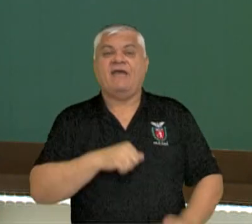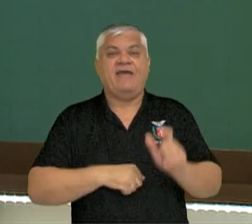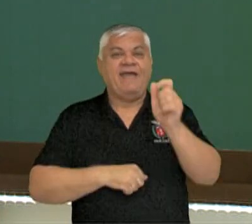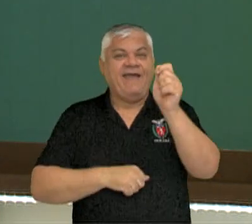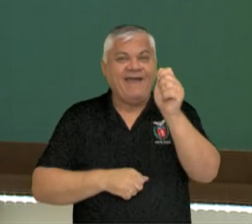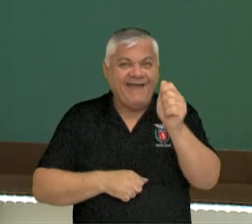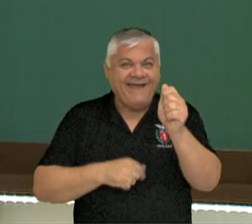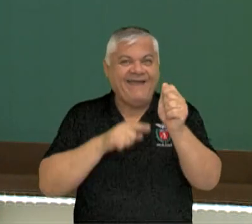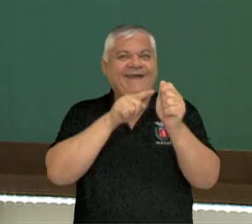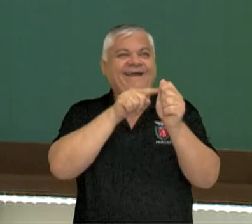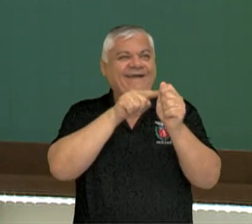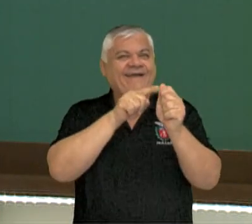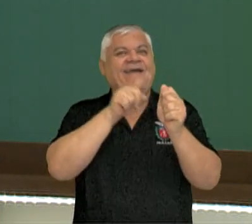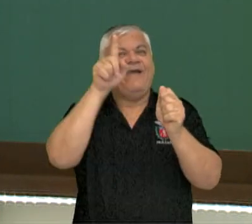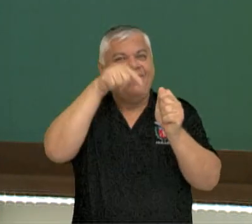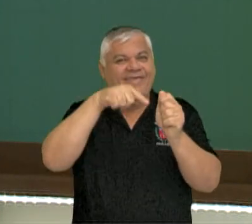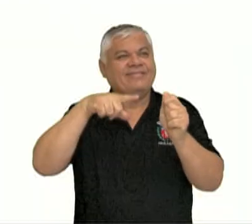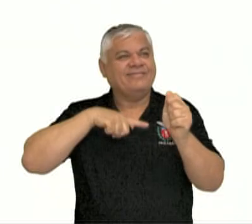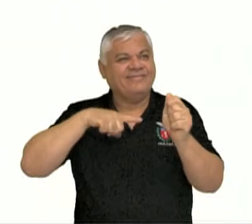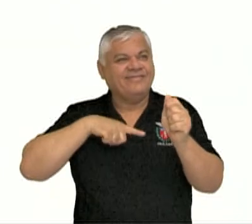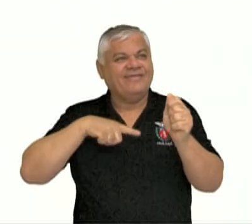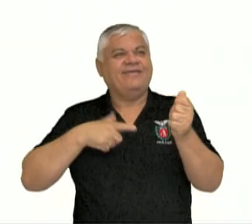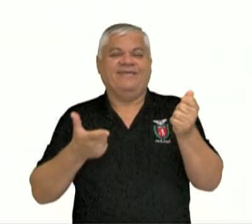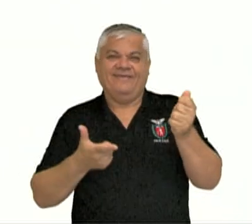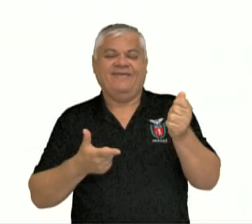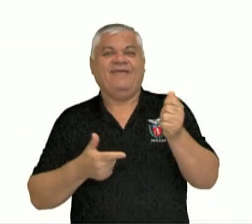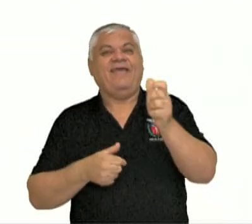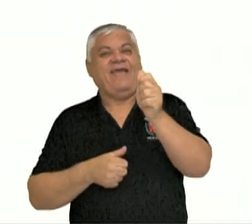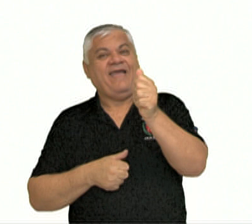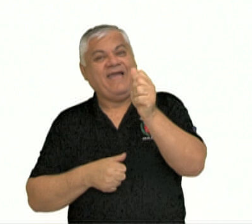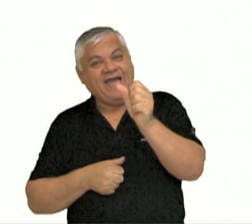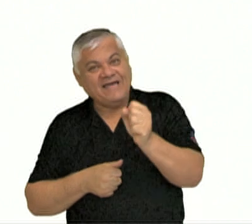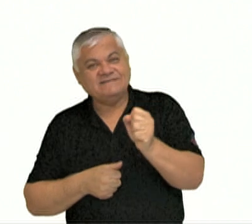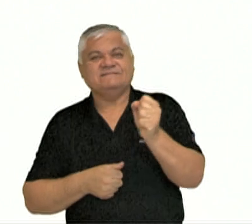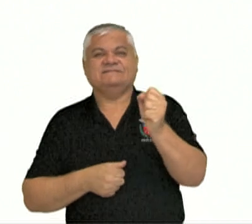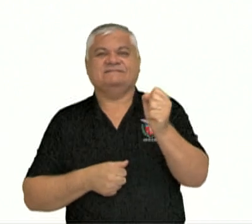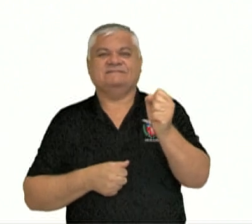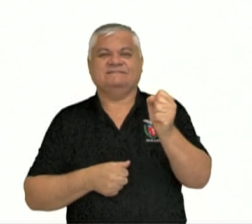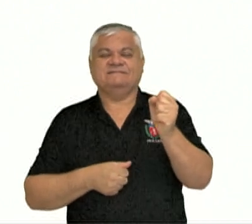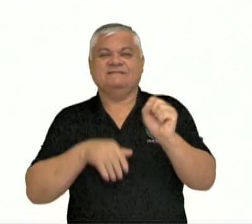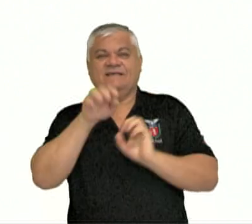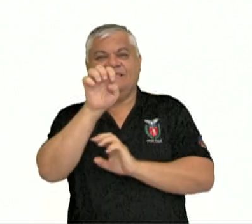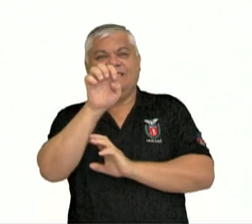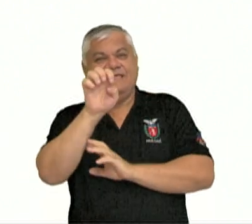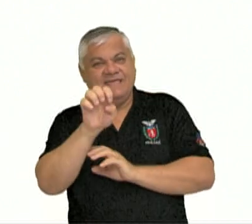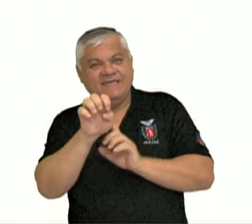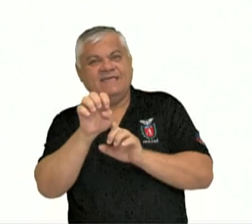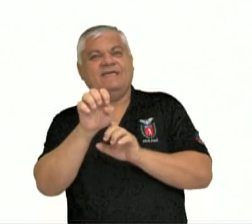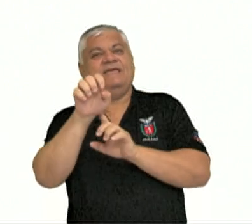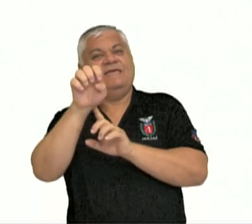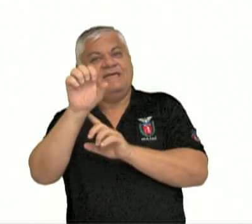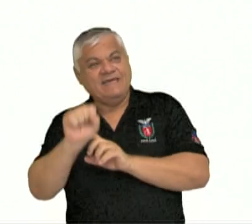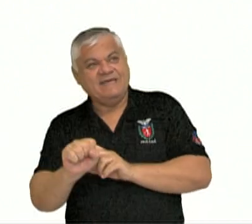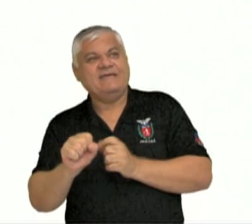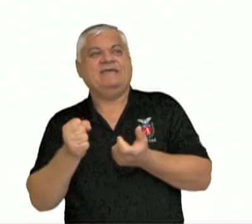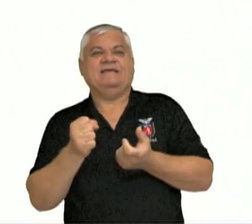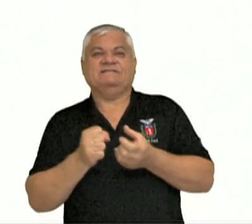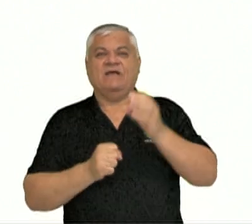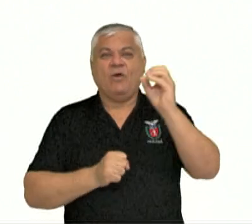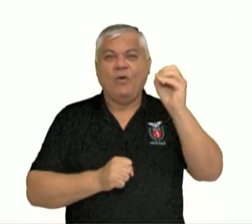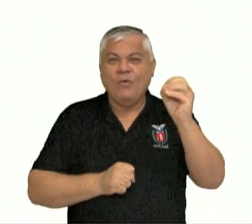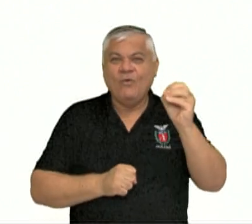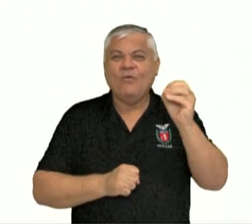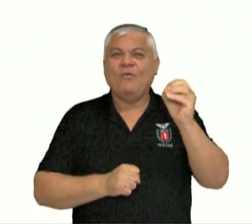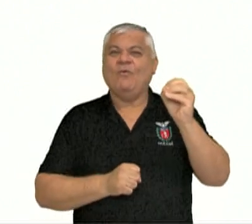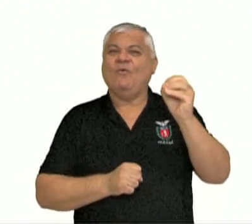com essas letrinhas apresentadas aqui. Final a, as, e,